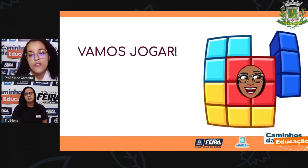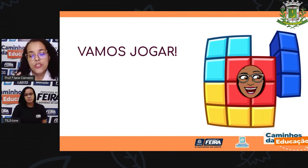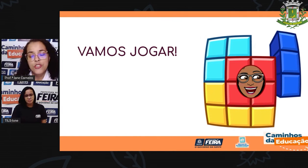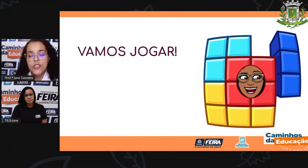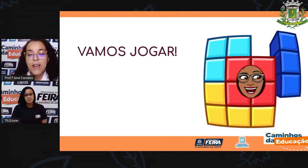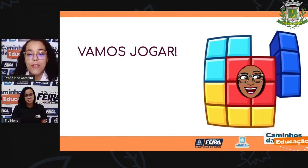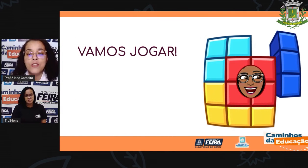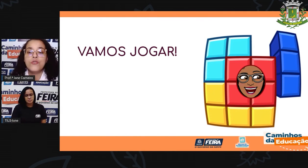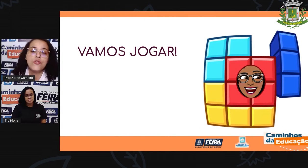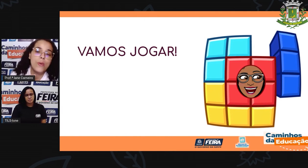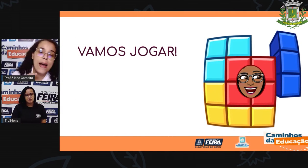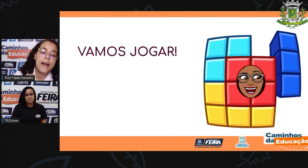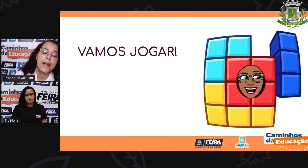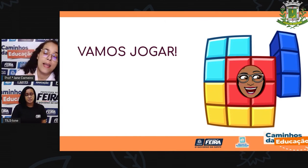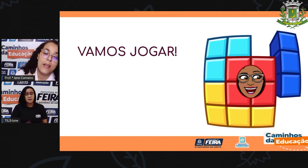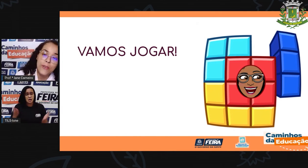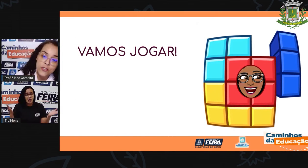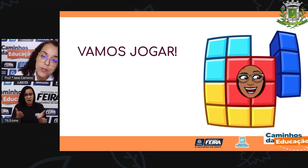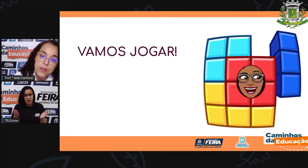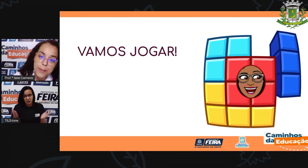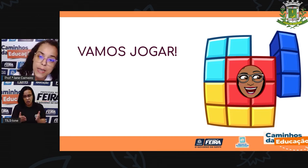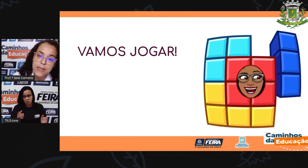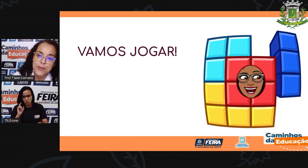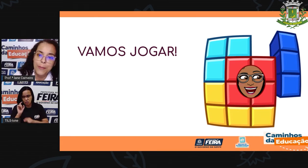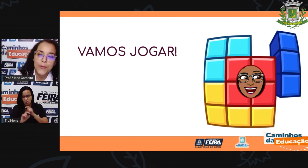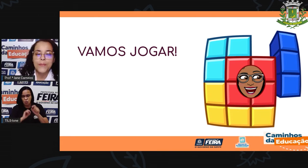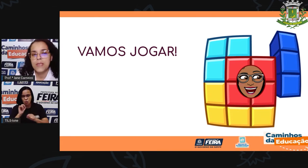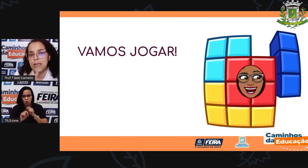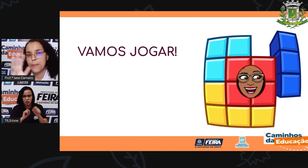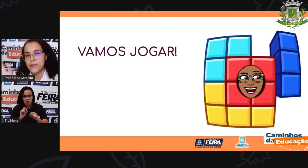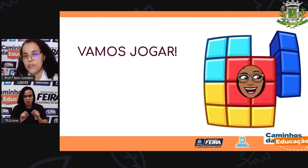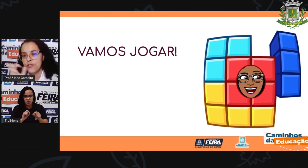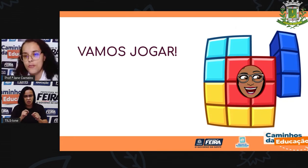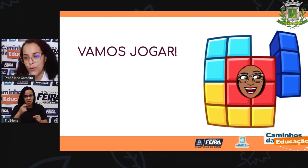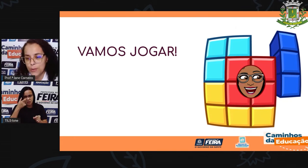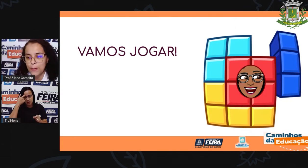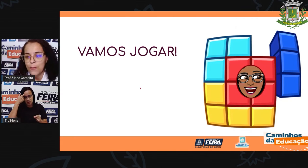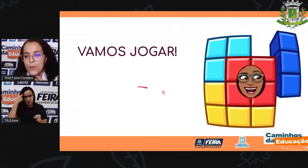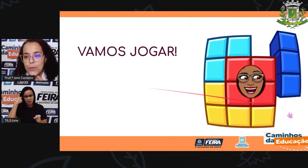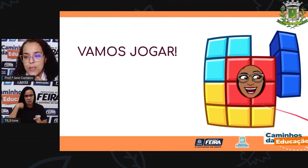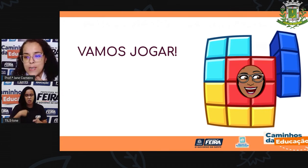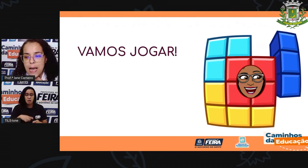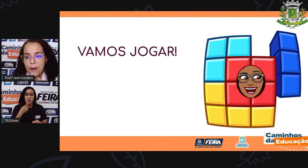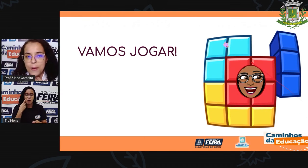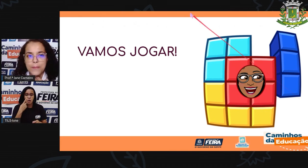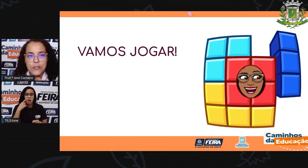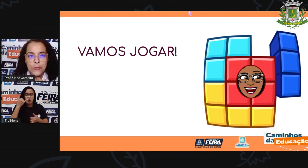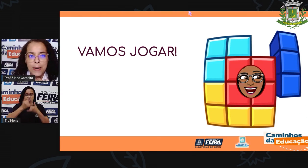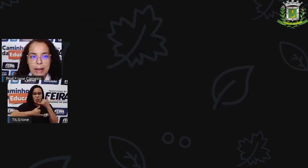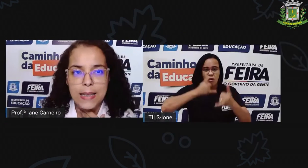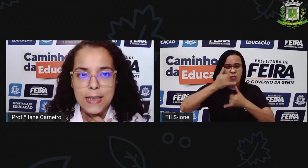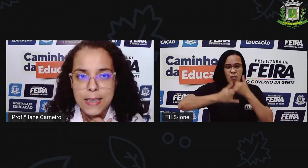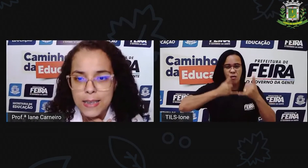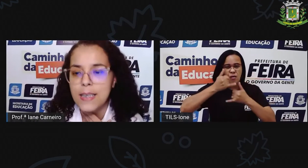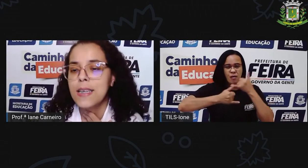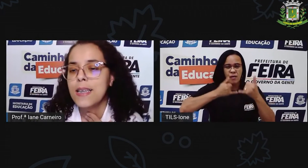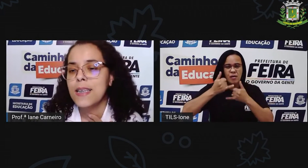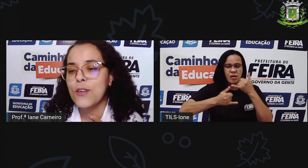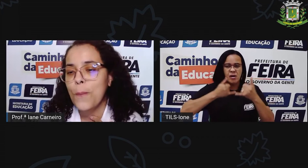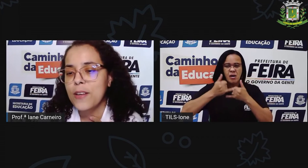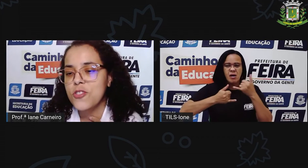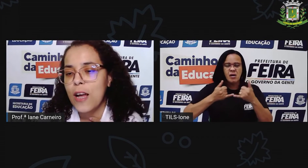que é para a gente continuar refletindo sobre isso, tá bom? E aí depois a gente volta para concluir nossa aula. Deixa eu parar aqui